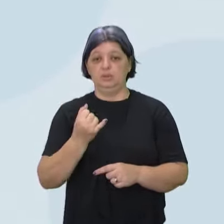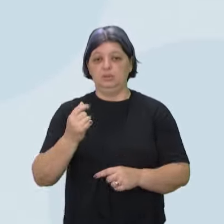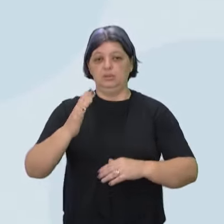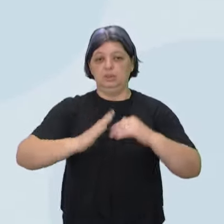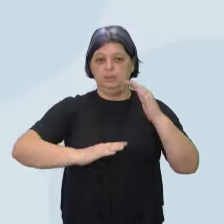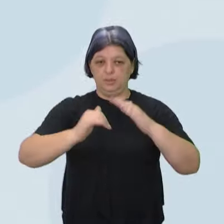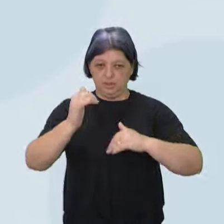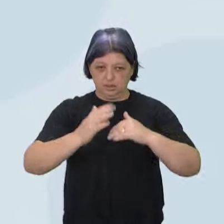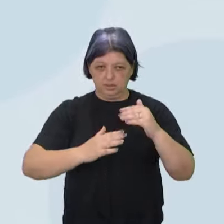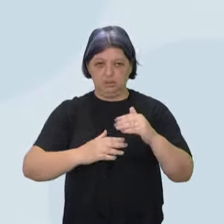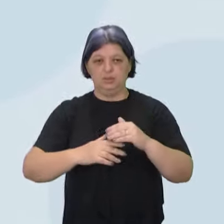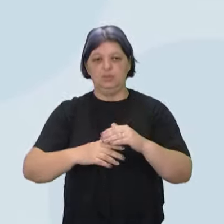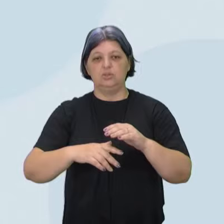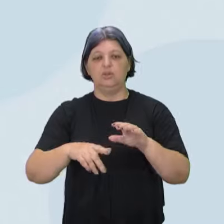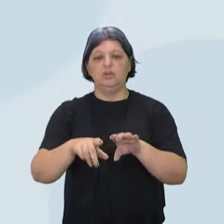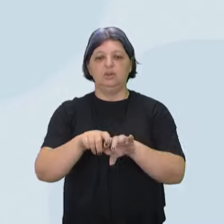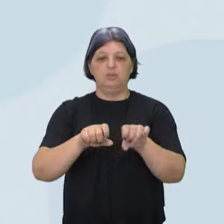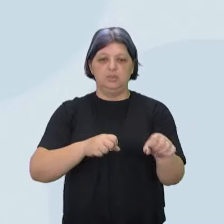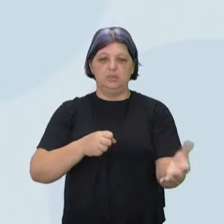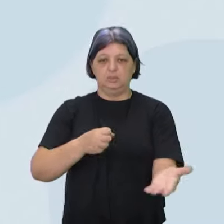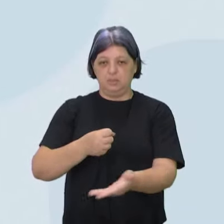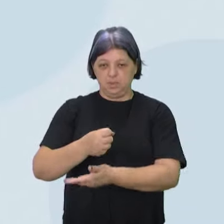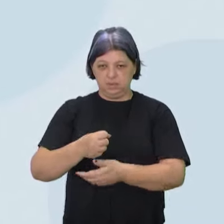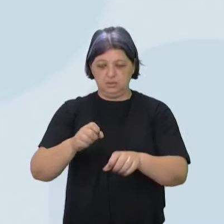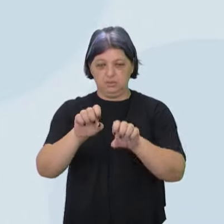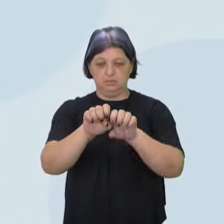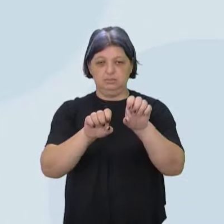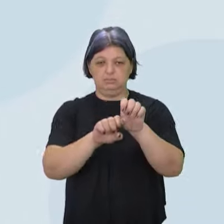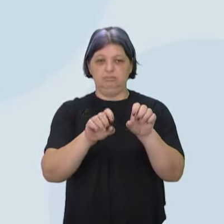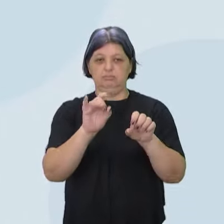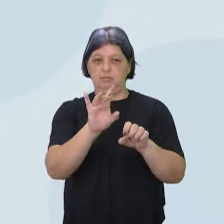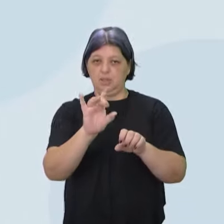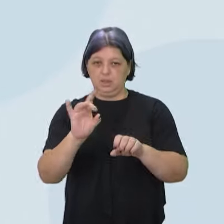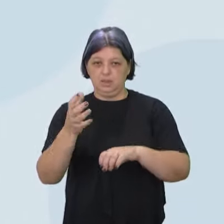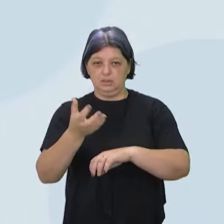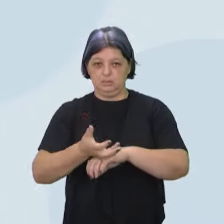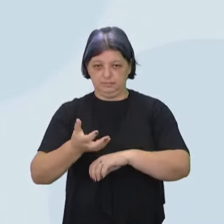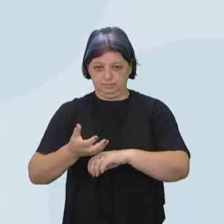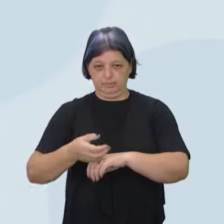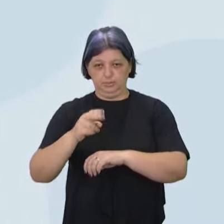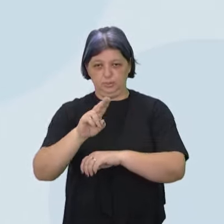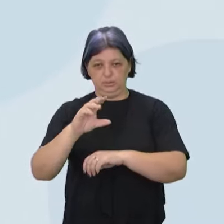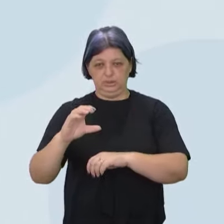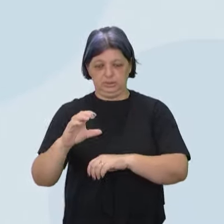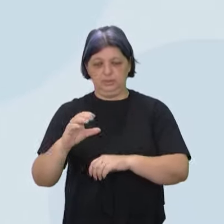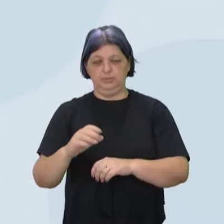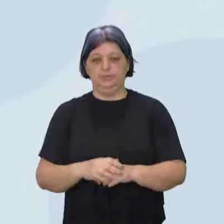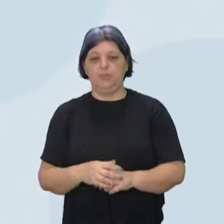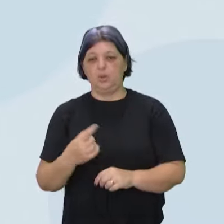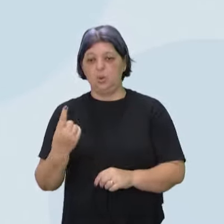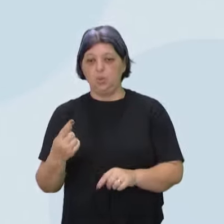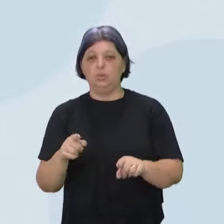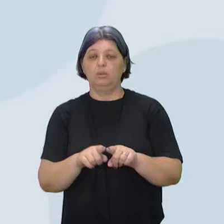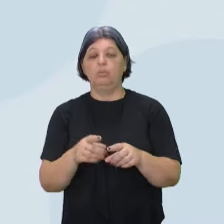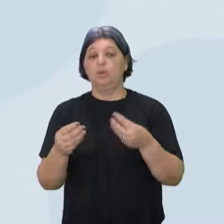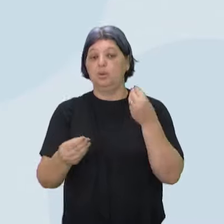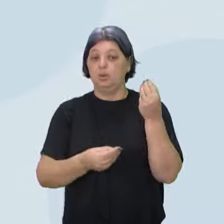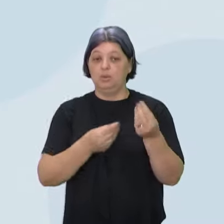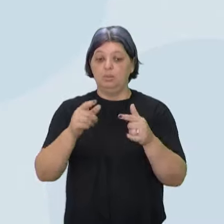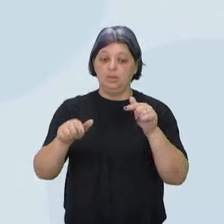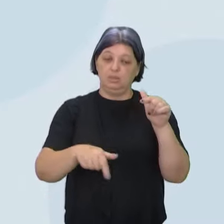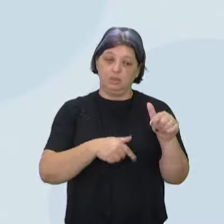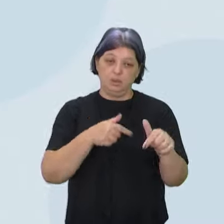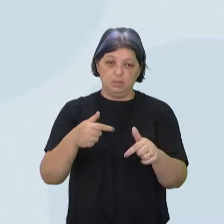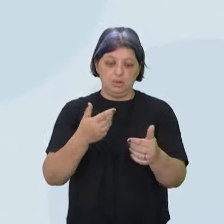geral básica e dos eixos estruturantes de cada componente da unidade curricular 1 e como trabalhar de maneira